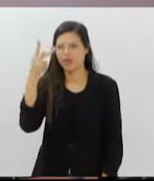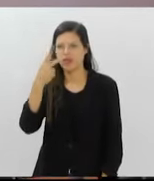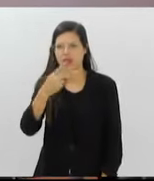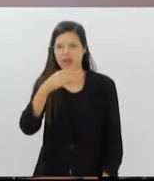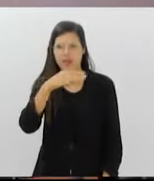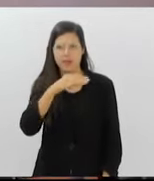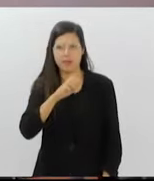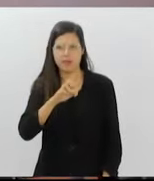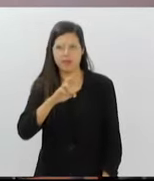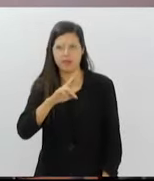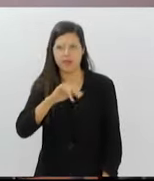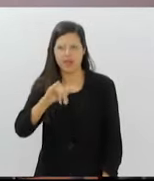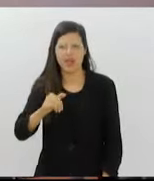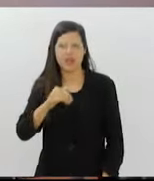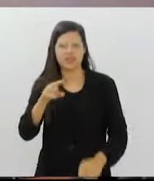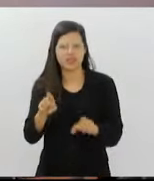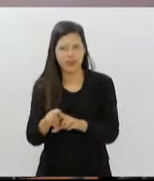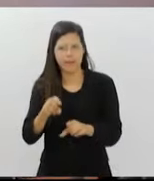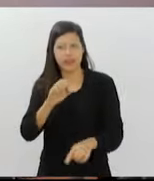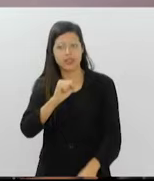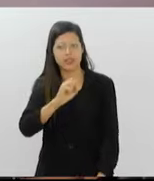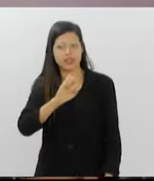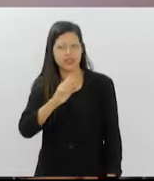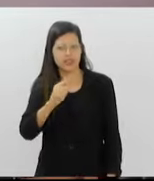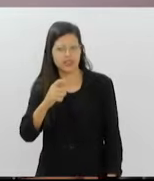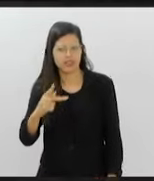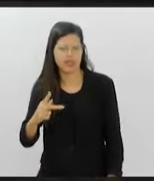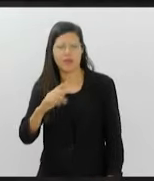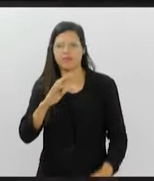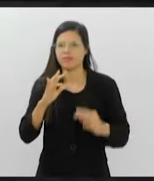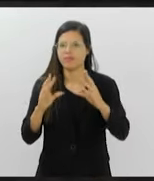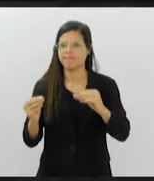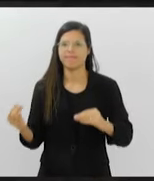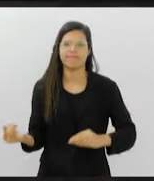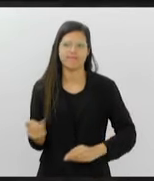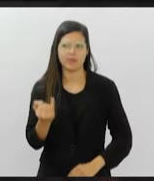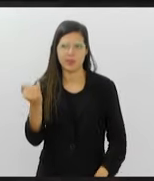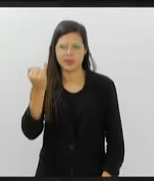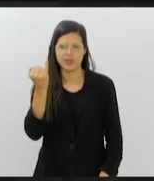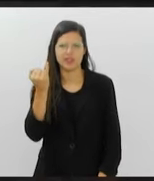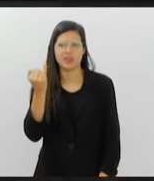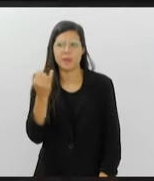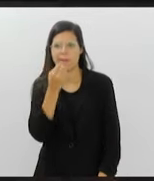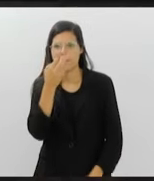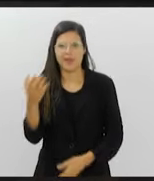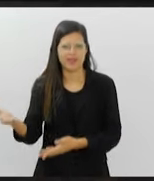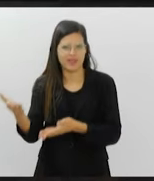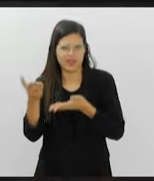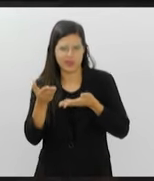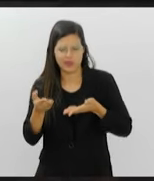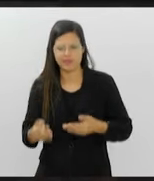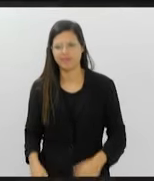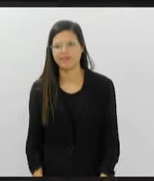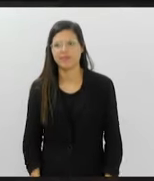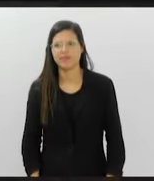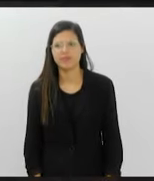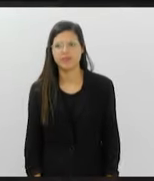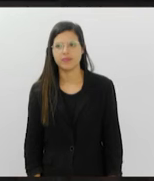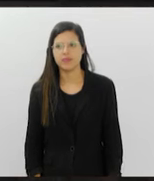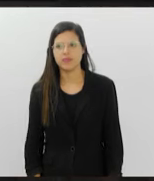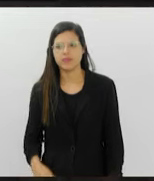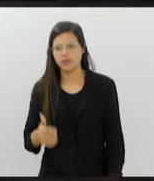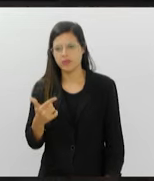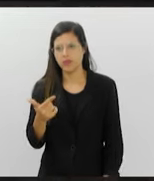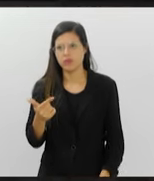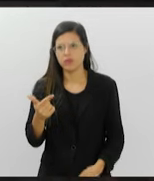da CEAP, e todos vocês são importantíssimos e necessários também. Sejam sempre bem-vindos. Não havendo